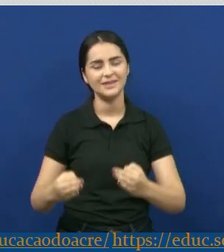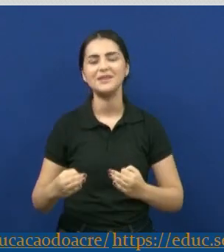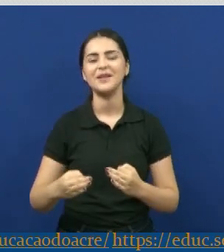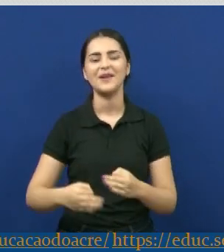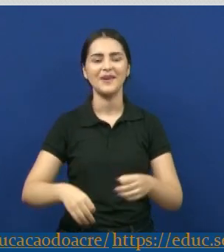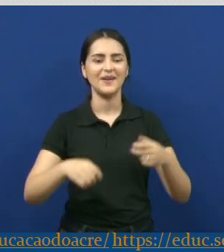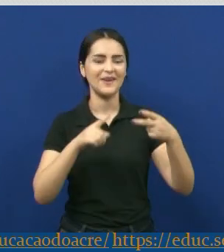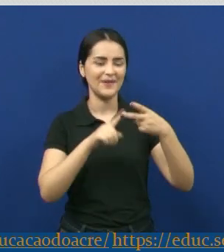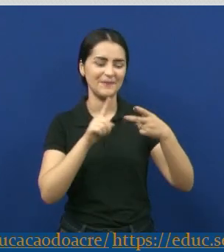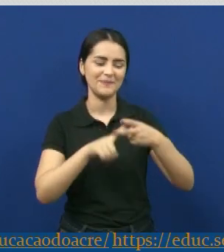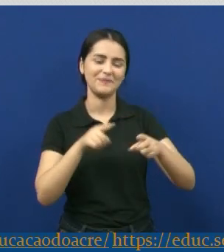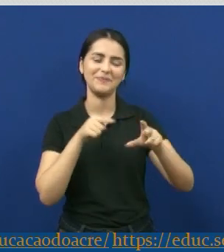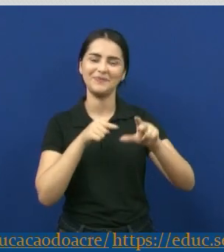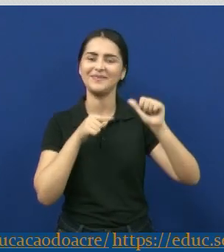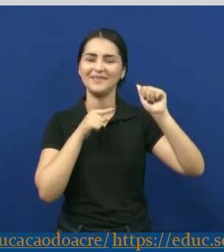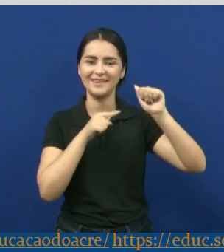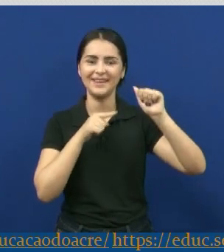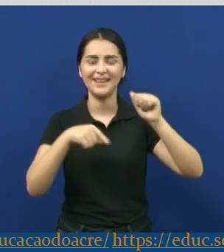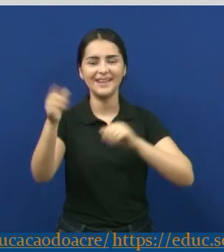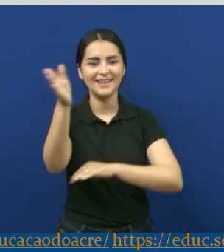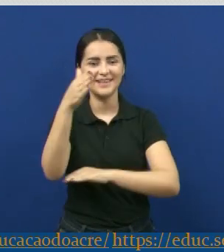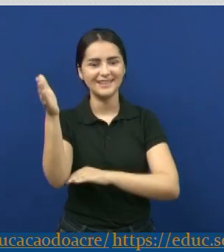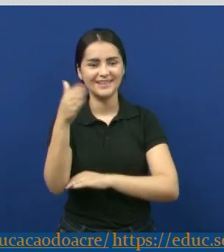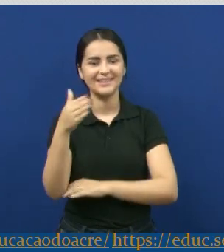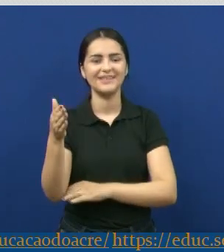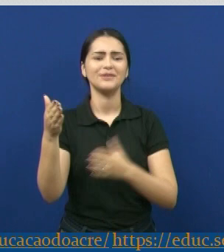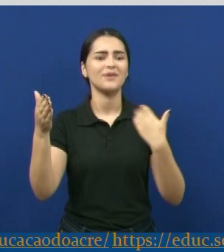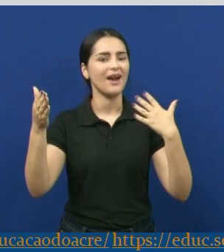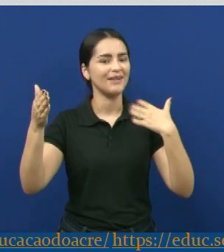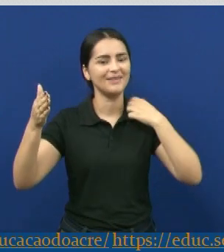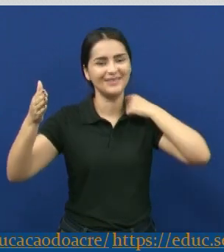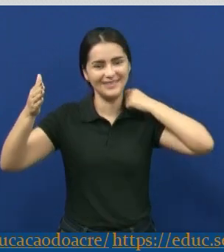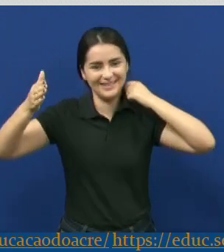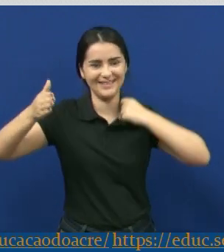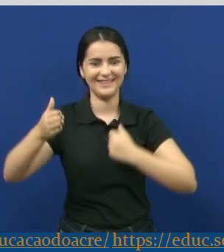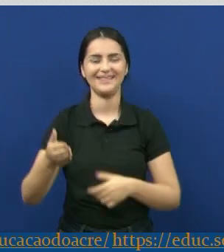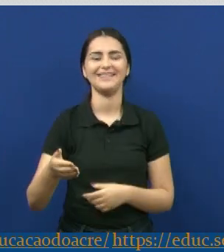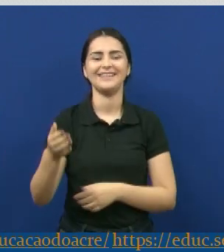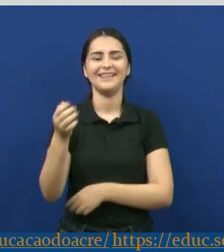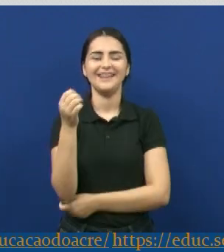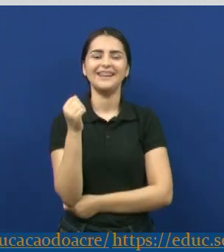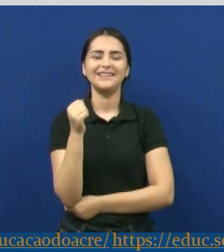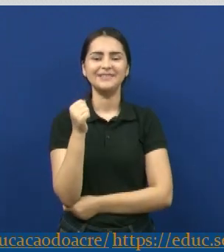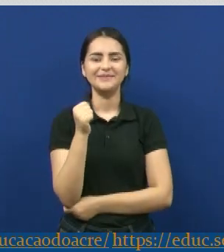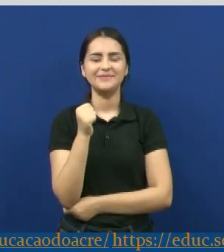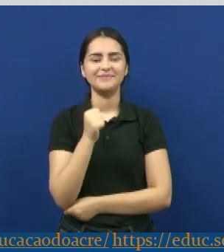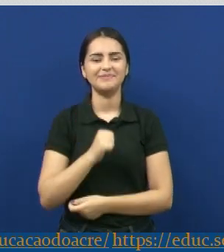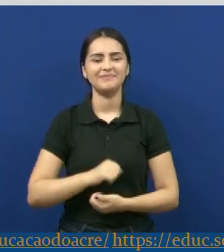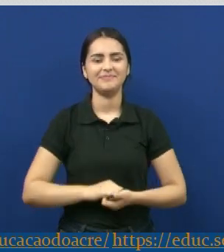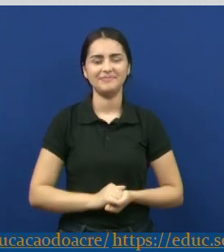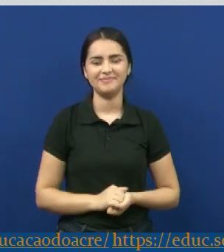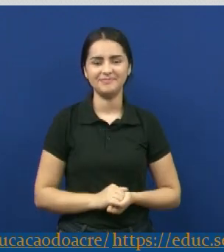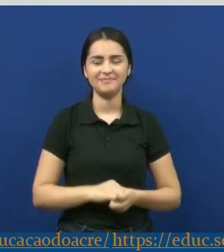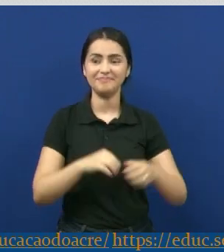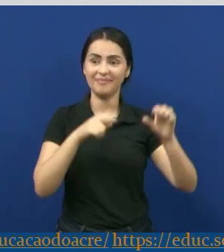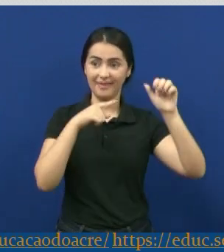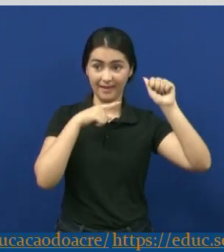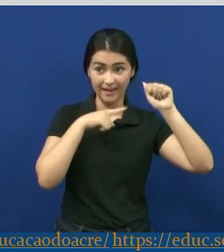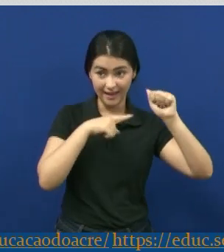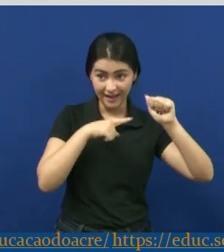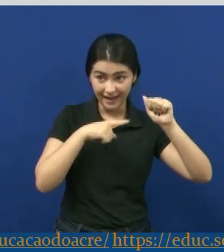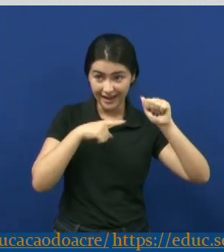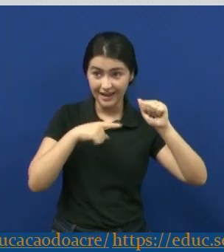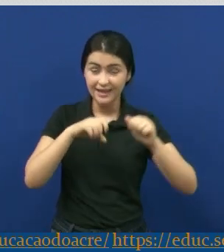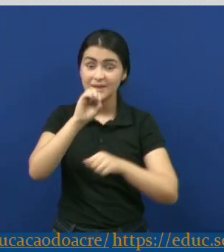letra A bandeira nacional do período imperial, é a bandeira do Império, né? E